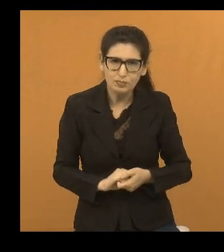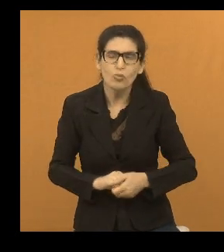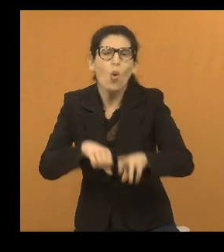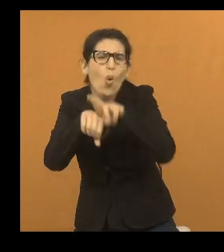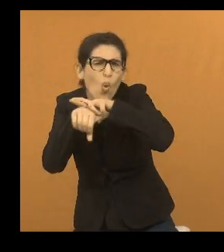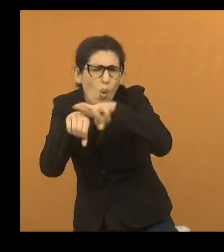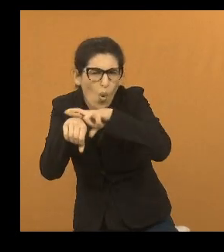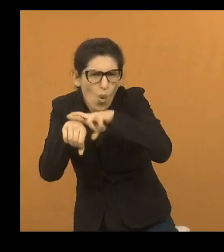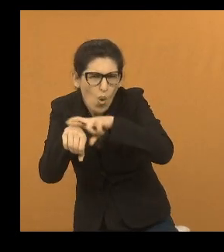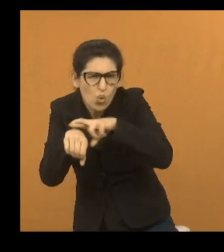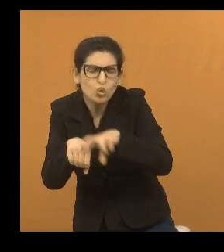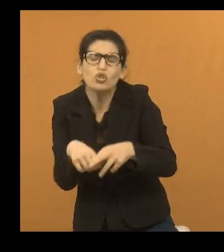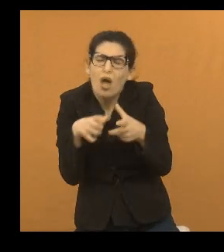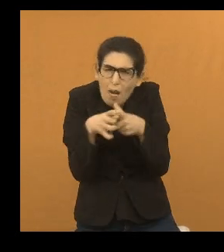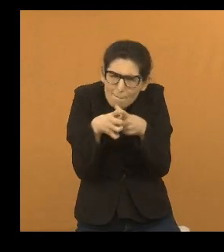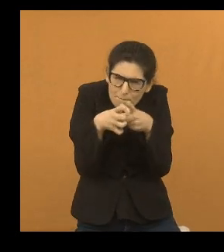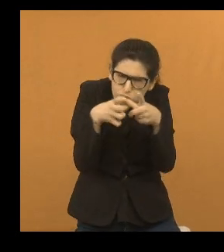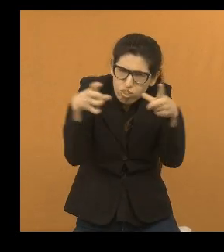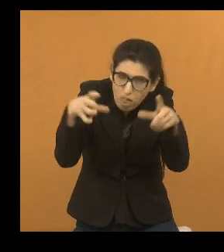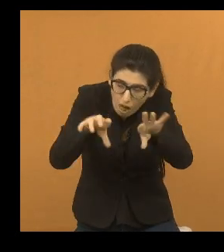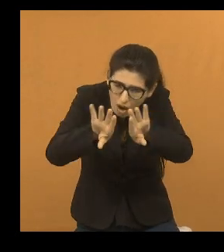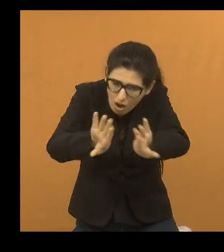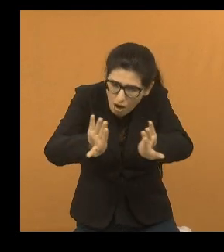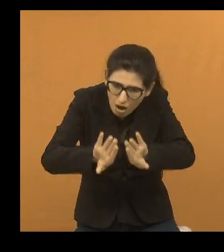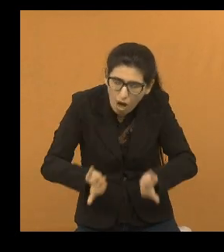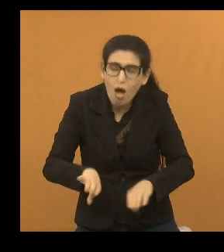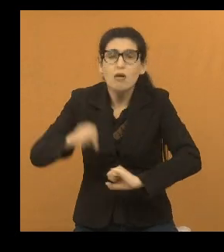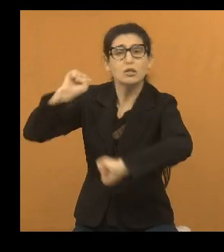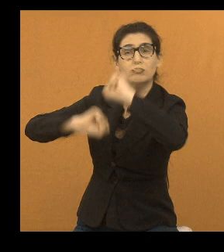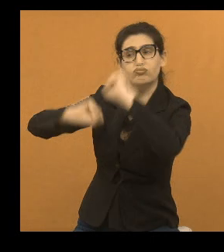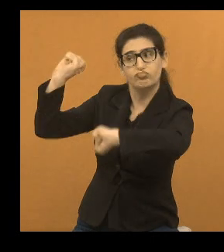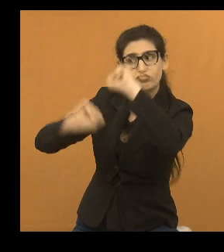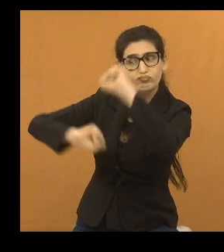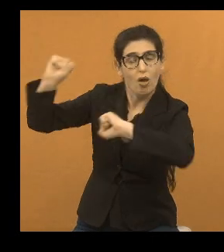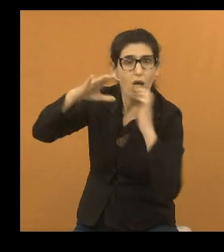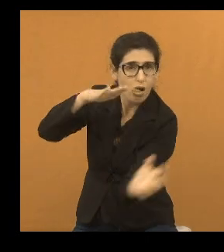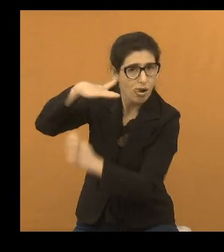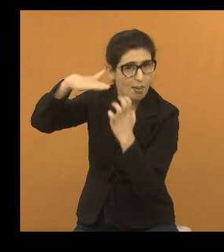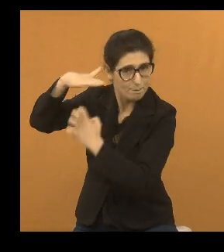Roxo, a macrozona de destinação industrial,